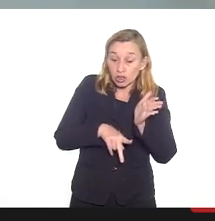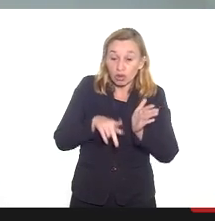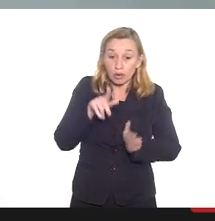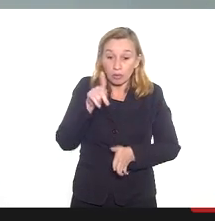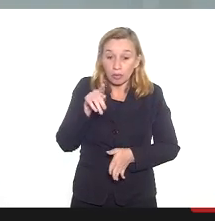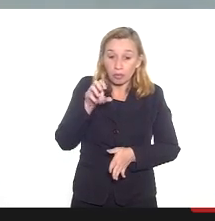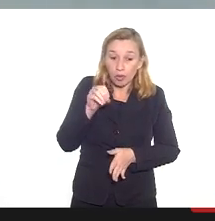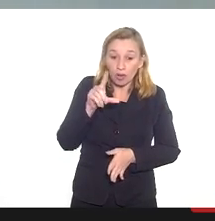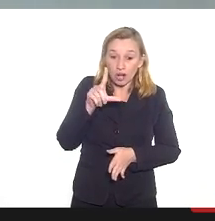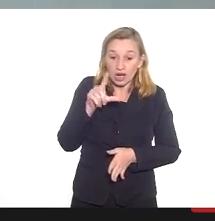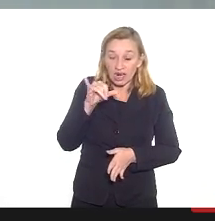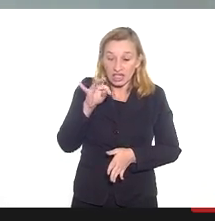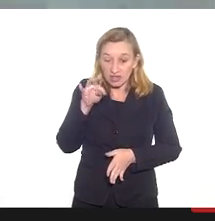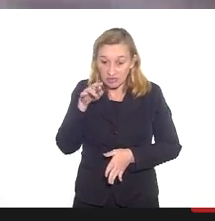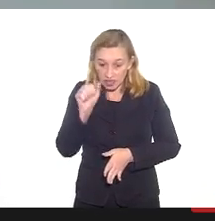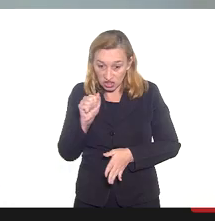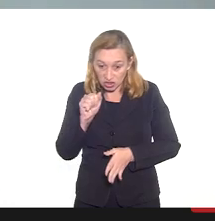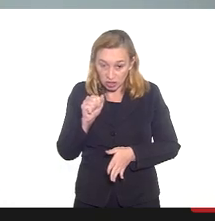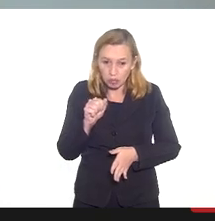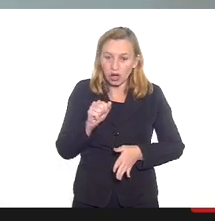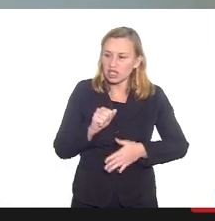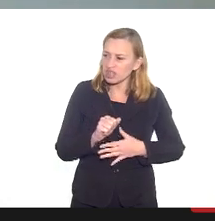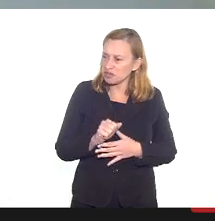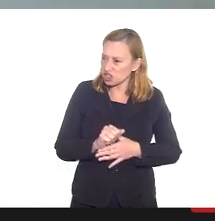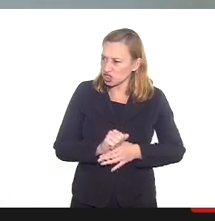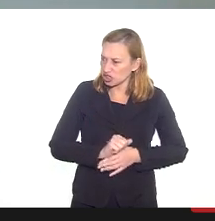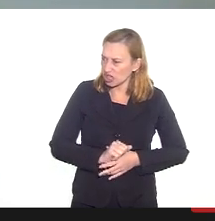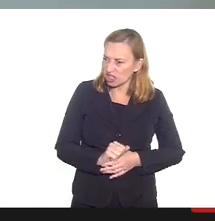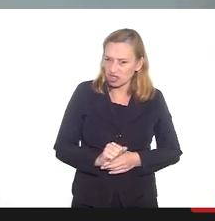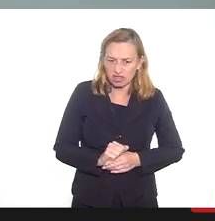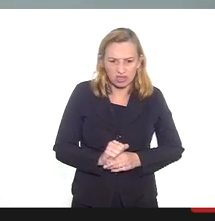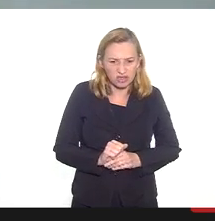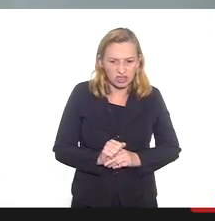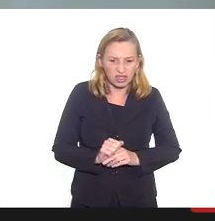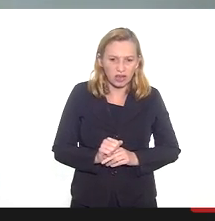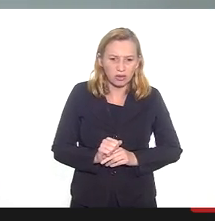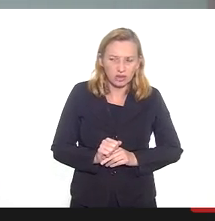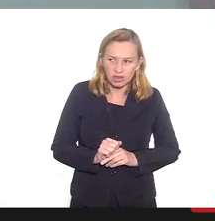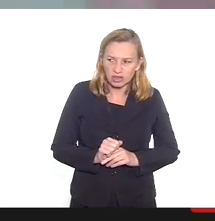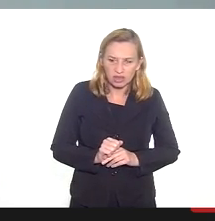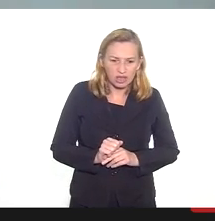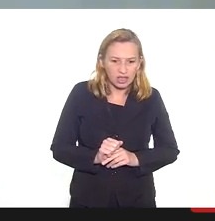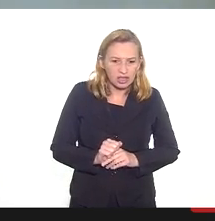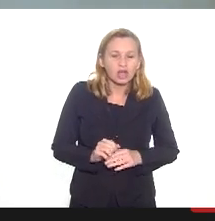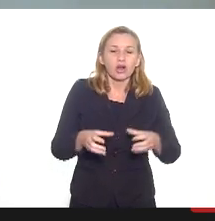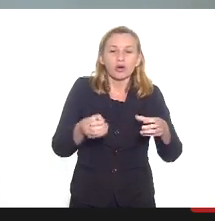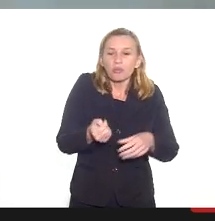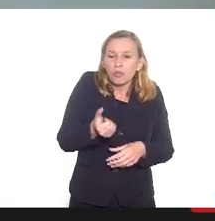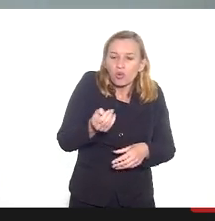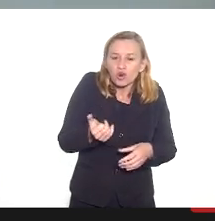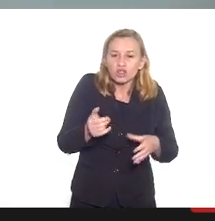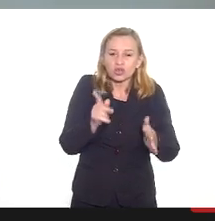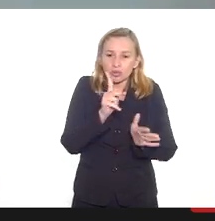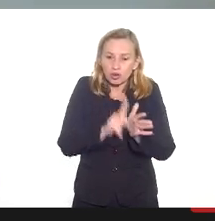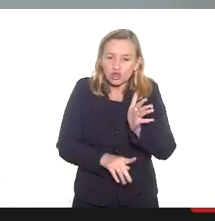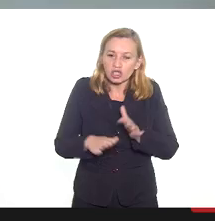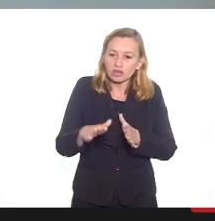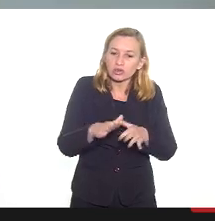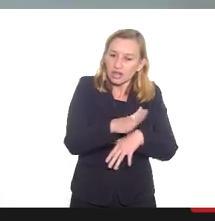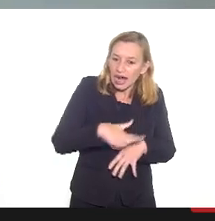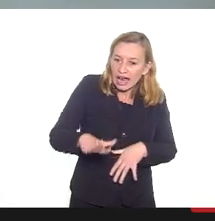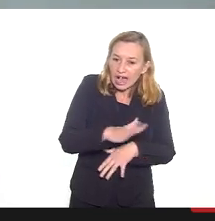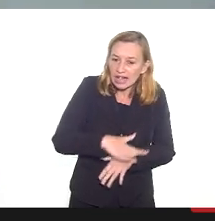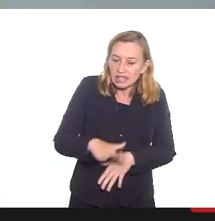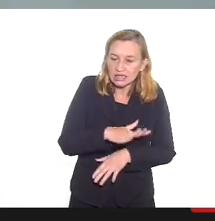só querem aumentar a pena, tem pouquíssimos projetos na área da prevenção, tem pouquíssimos projetos na área